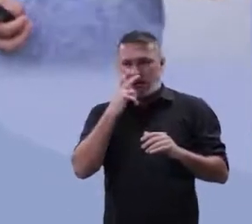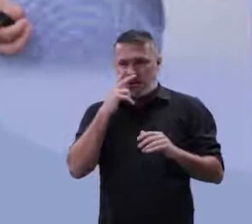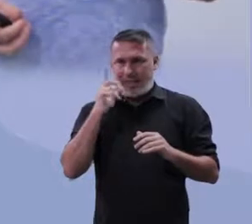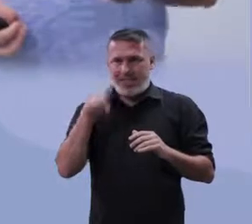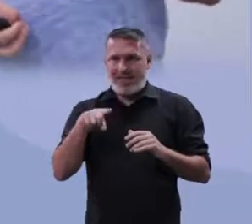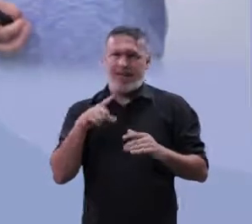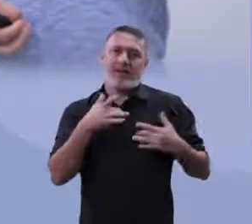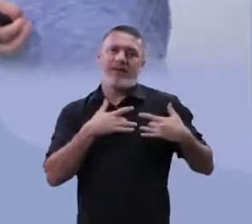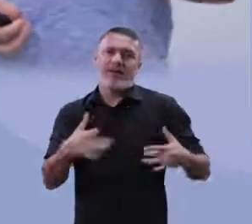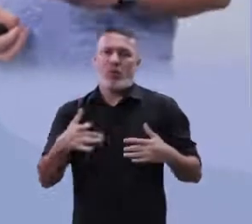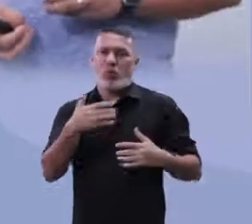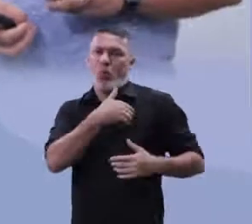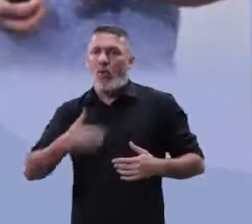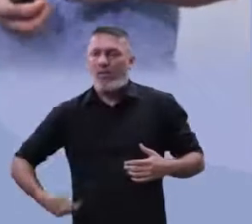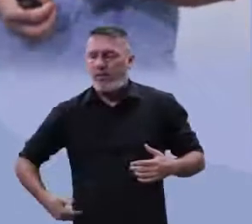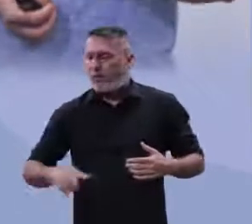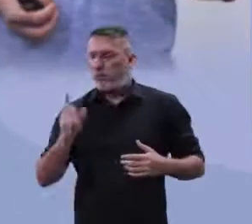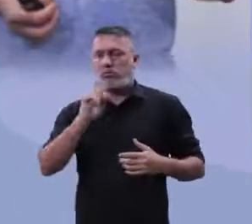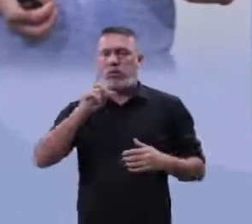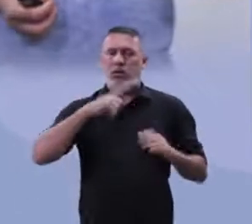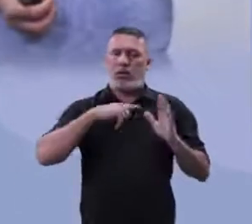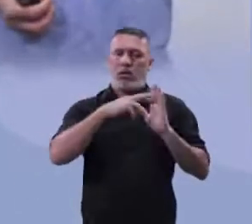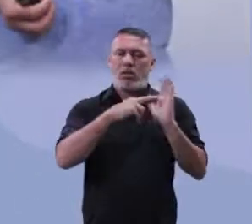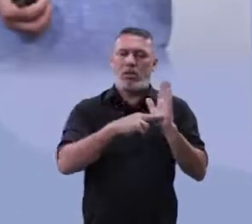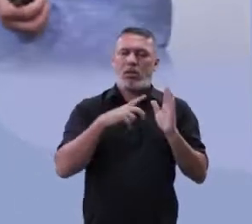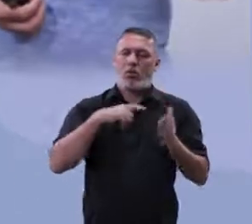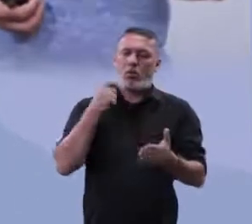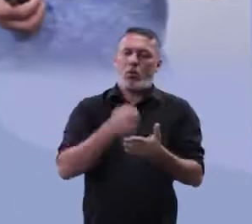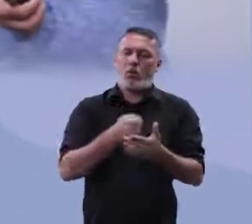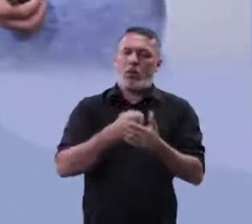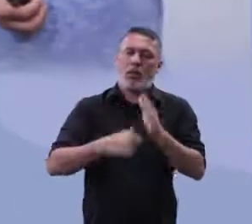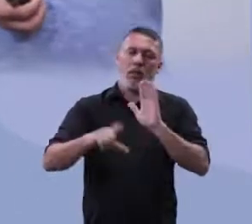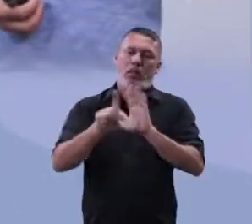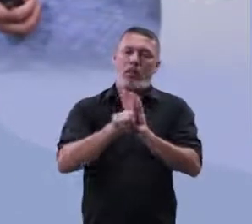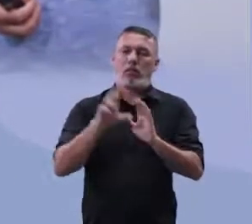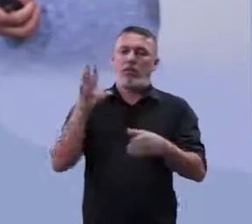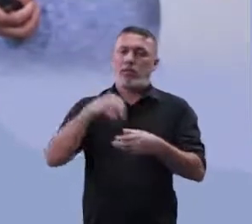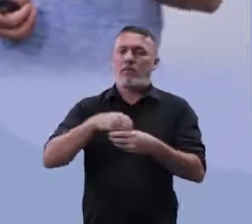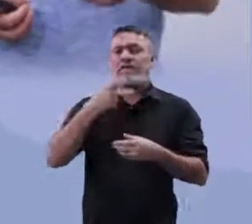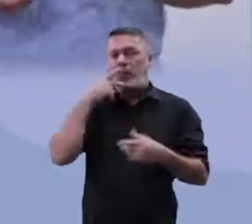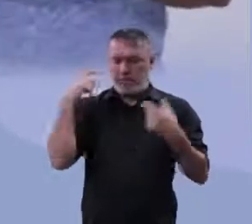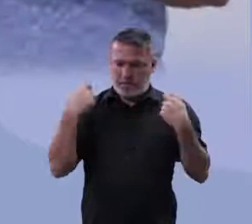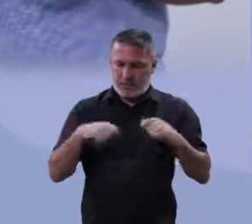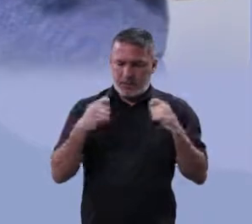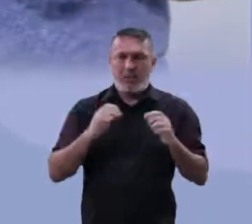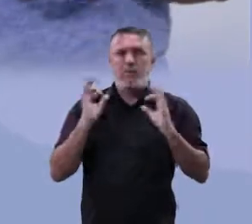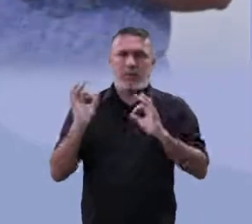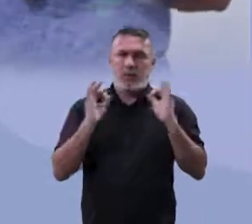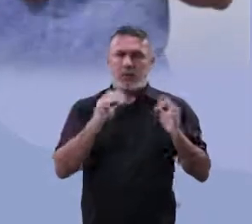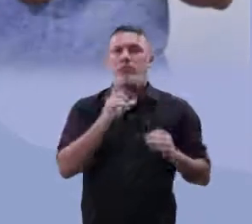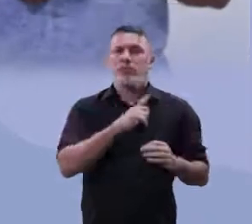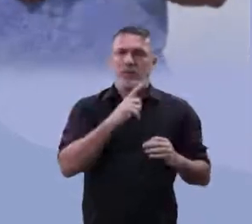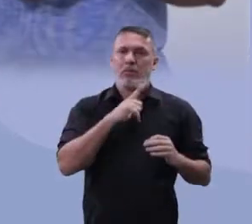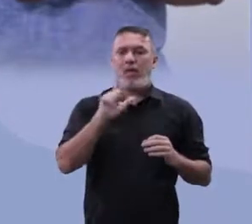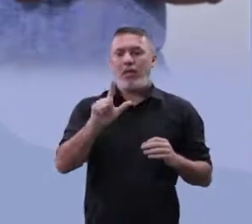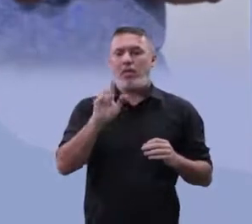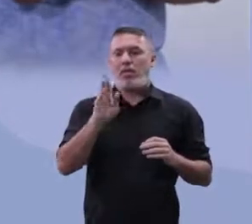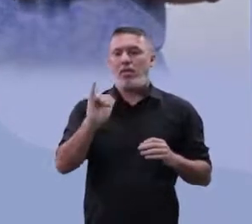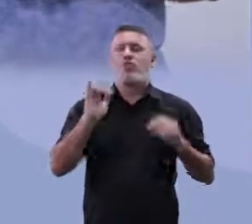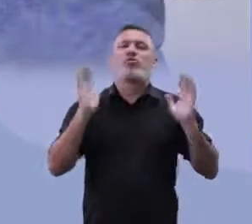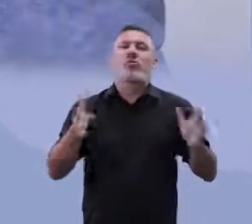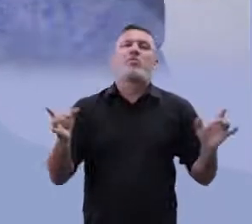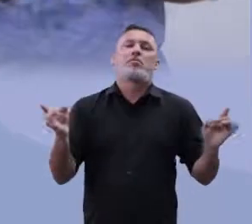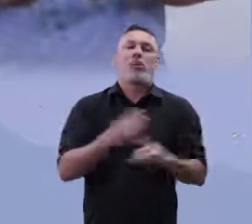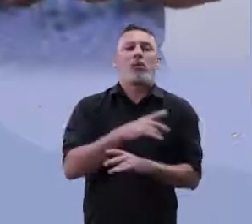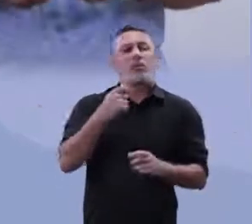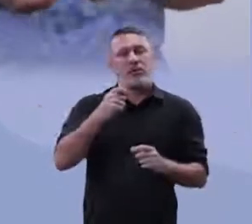uma boa ação do governo, mas que é uma regra que está na lei, que precisa ser realmente, nós temos a Lei Brasileira de